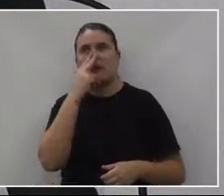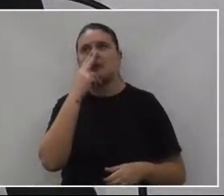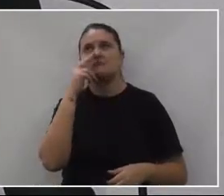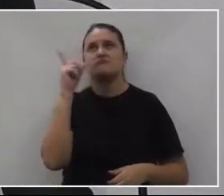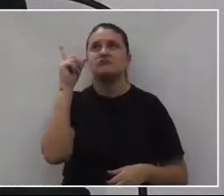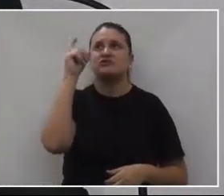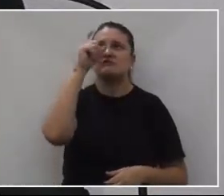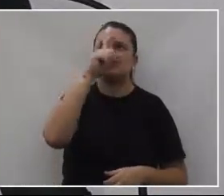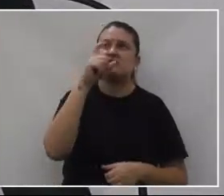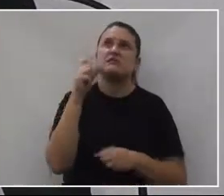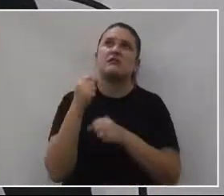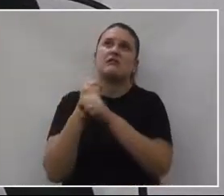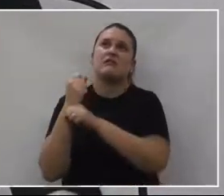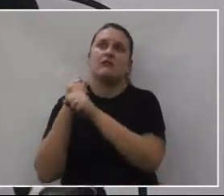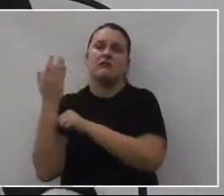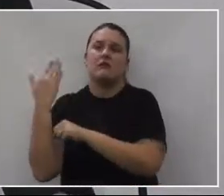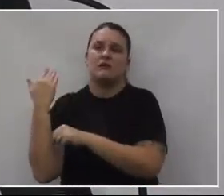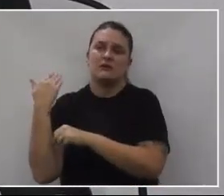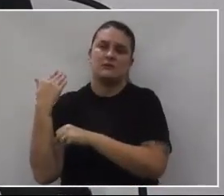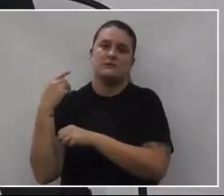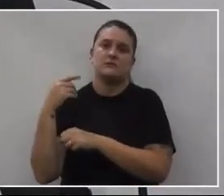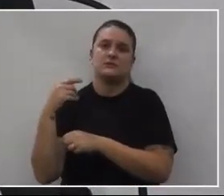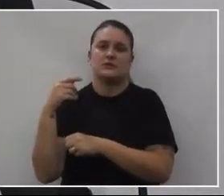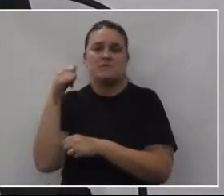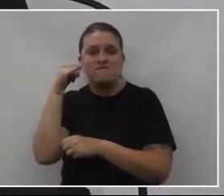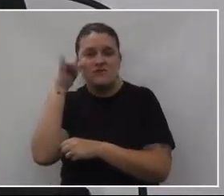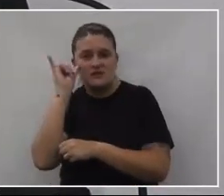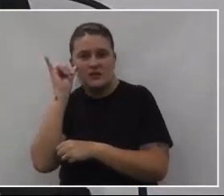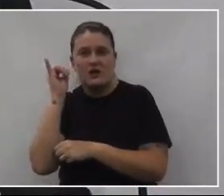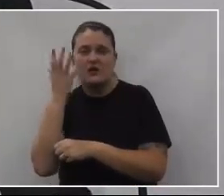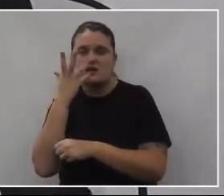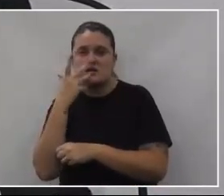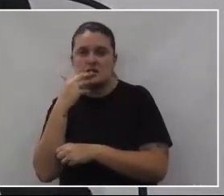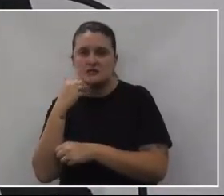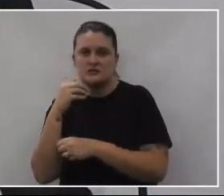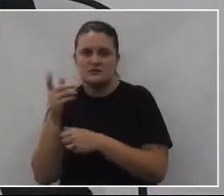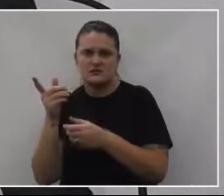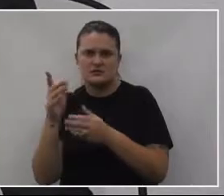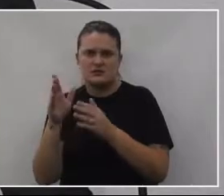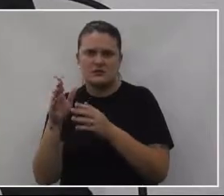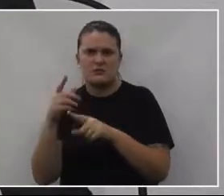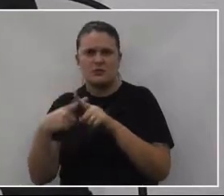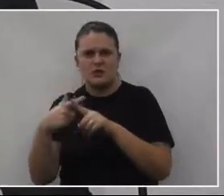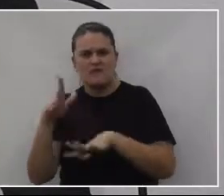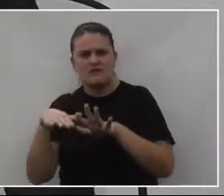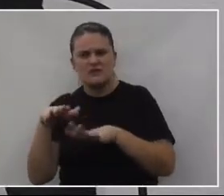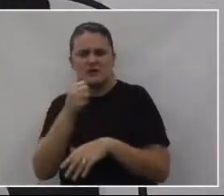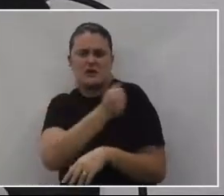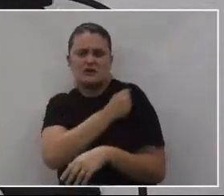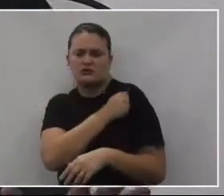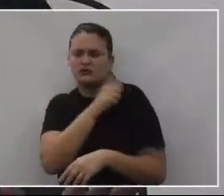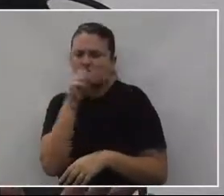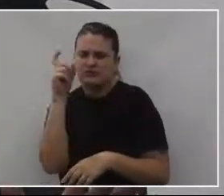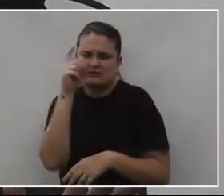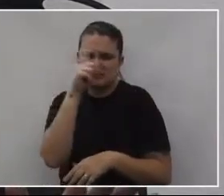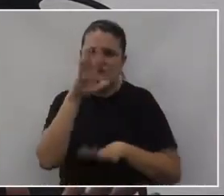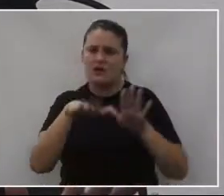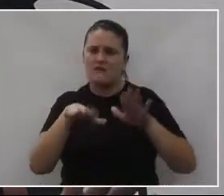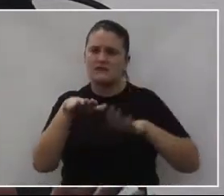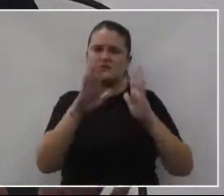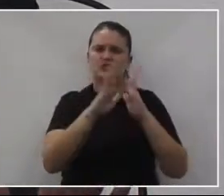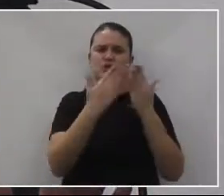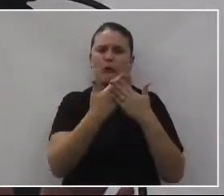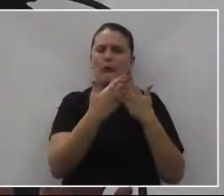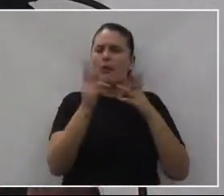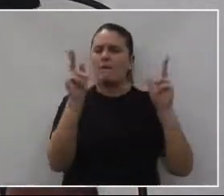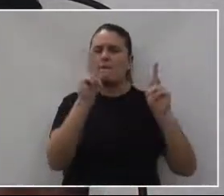longo dos anos ali de execução do projeto de combate à evasão escolar, porque nós devolvíamos os alunos mais complicados para a escola, né? Às vezes a escola estava lá numa boa,